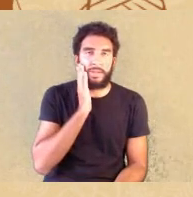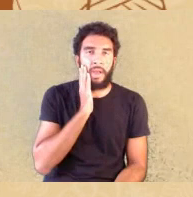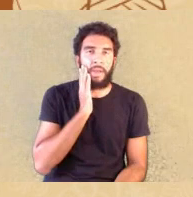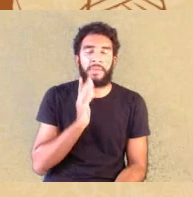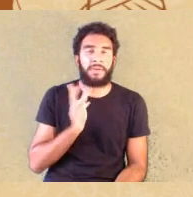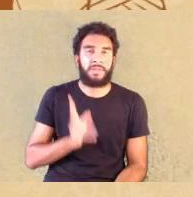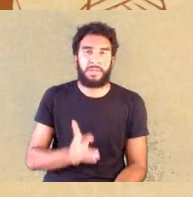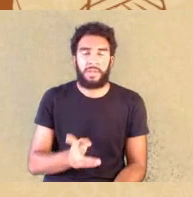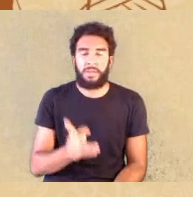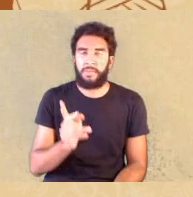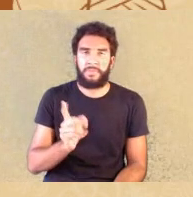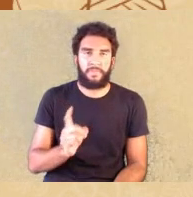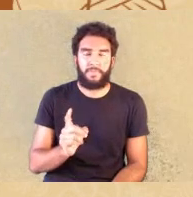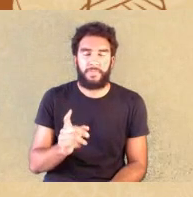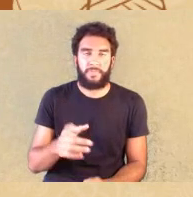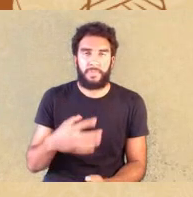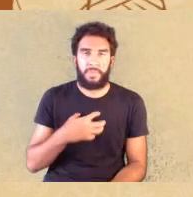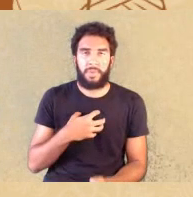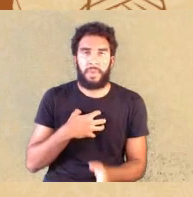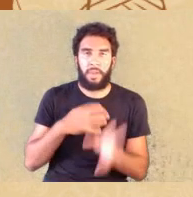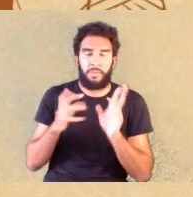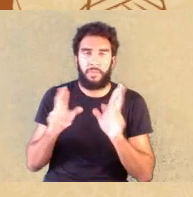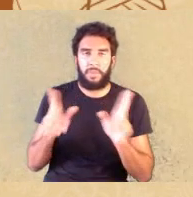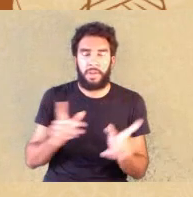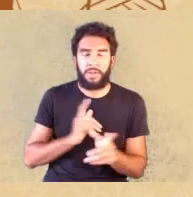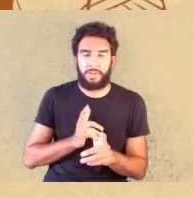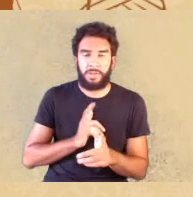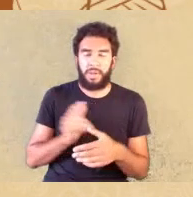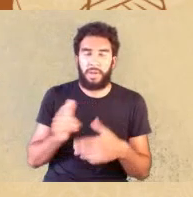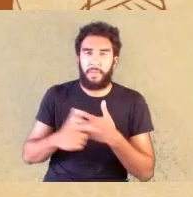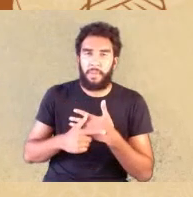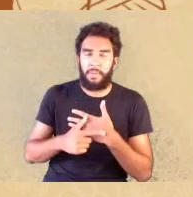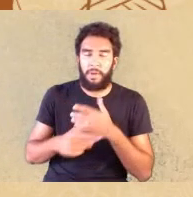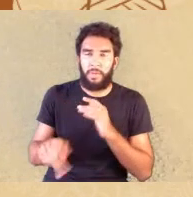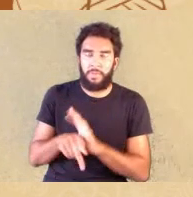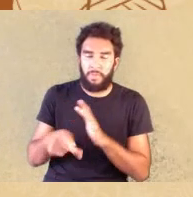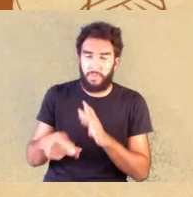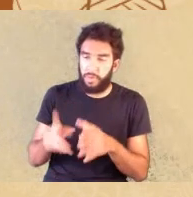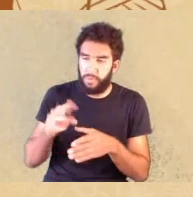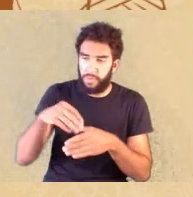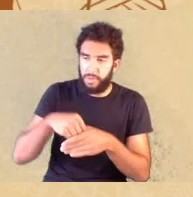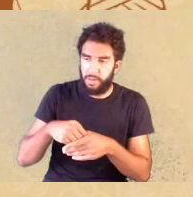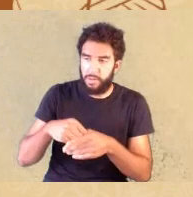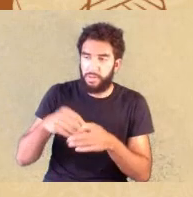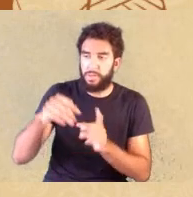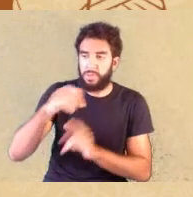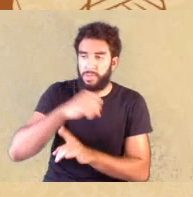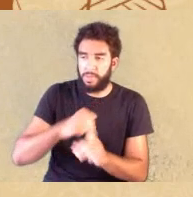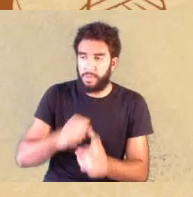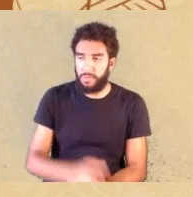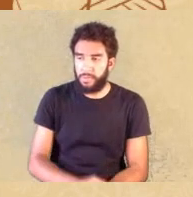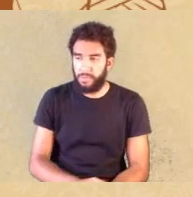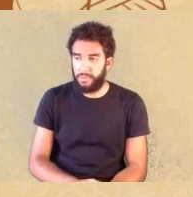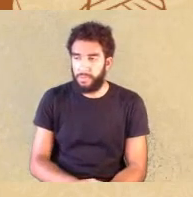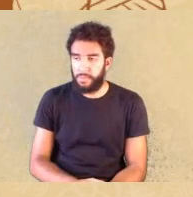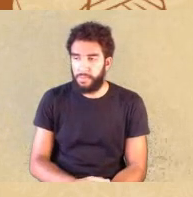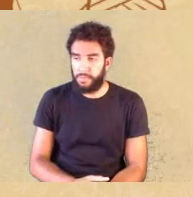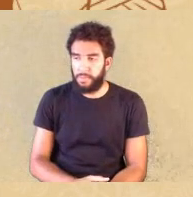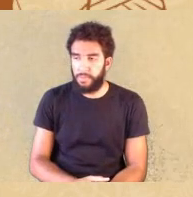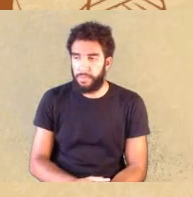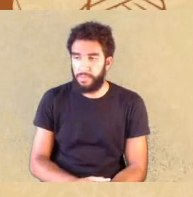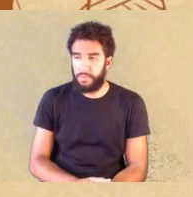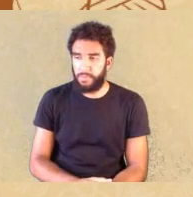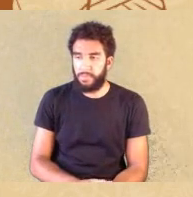assim na cultura delas, que elas tinham papéis sociais estabelecidos antes do imperialismo britânico e que foram redefinidos a partir da mendicância, da